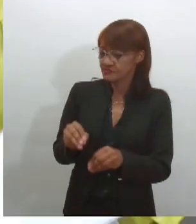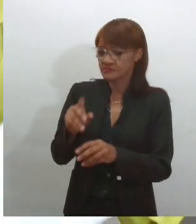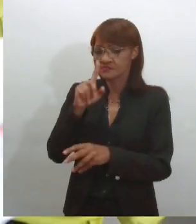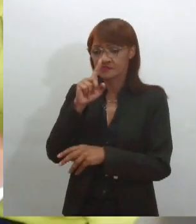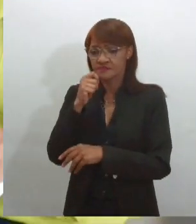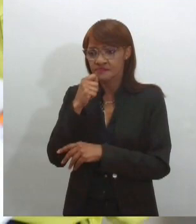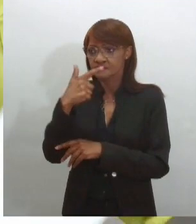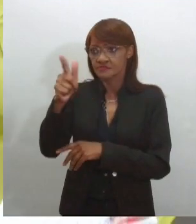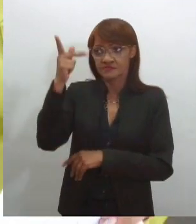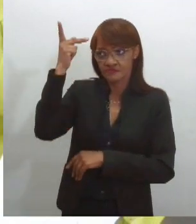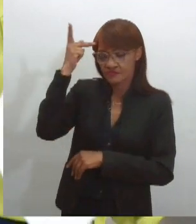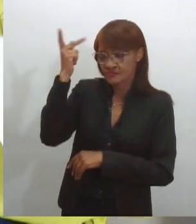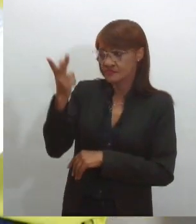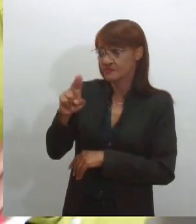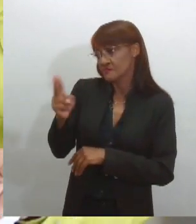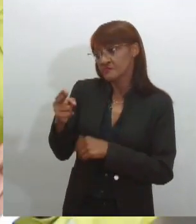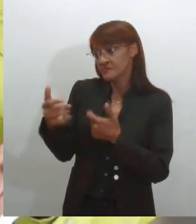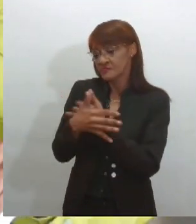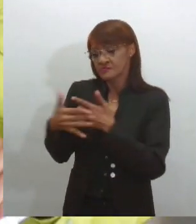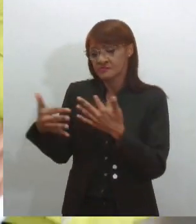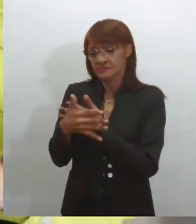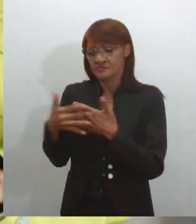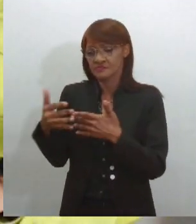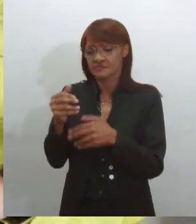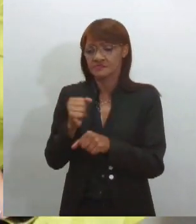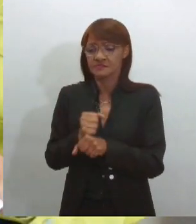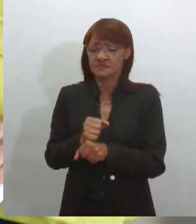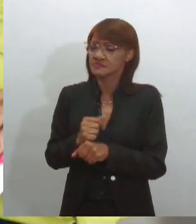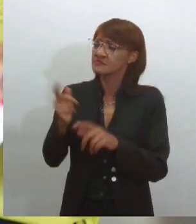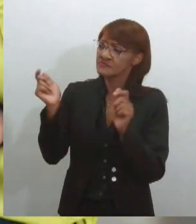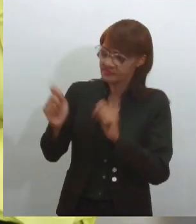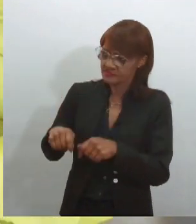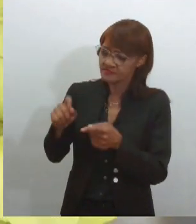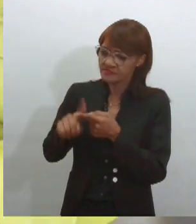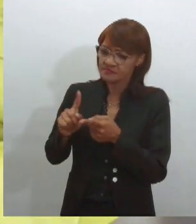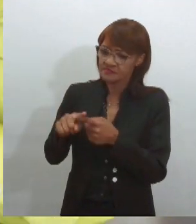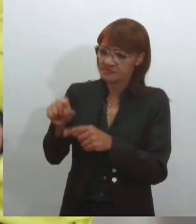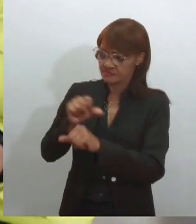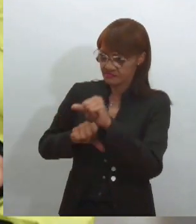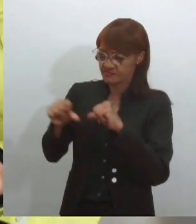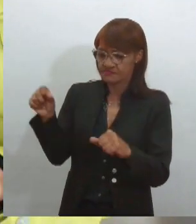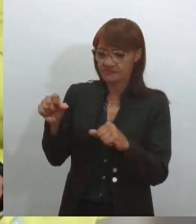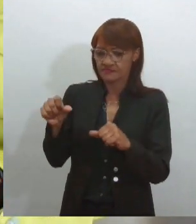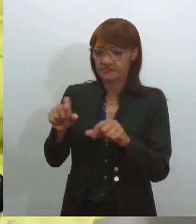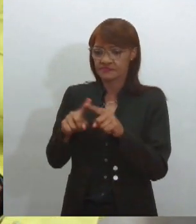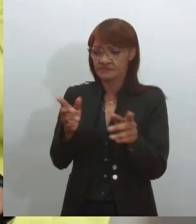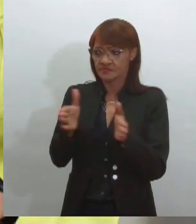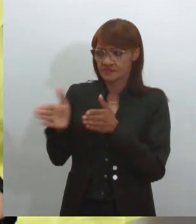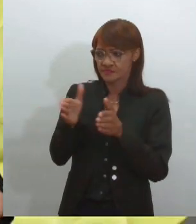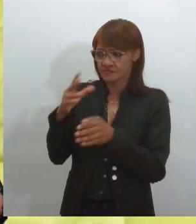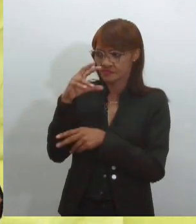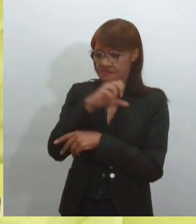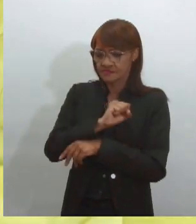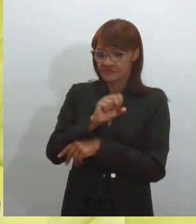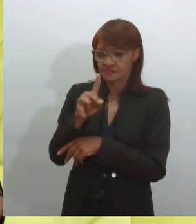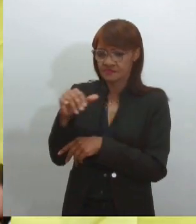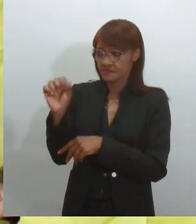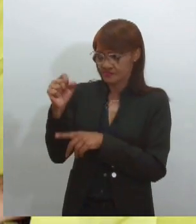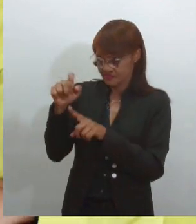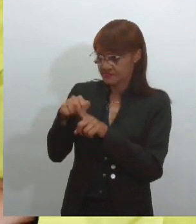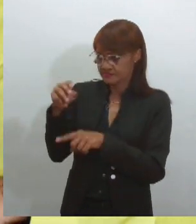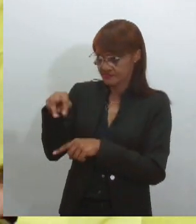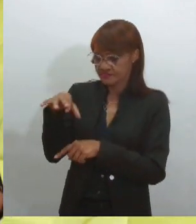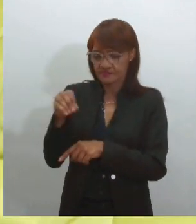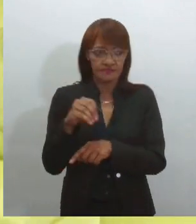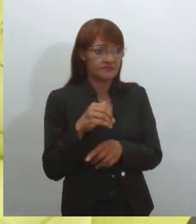um outro estado para um outro município ele também pode fazer a mudança não é isso agora o prazo é bem menor agora 8 de maio é isso exatamente então